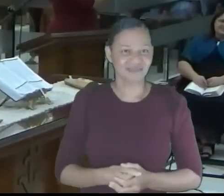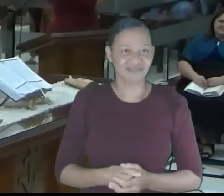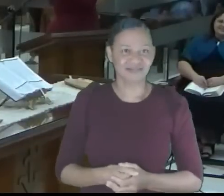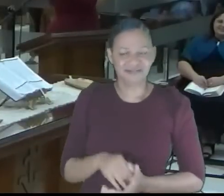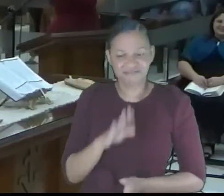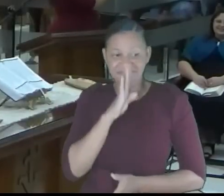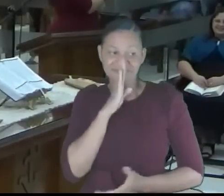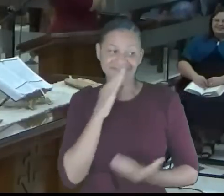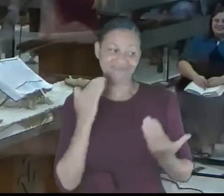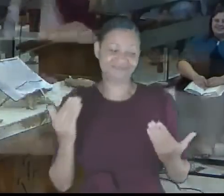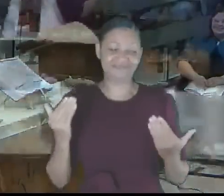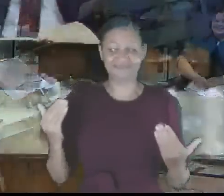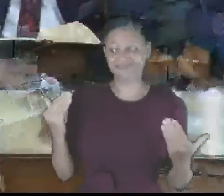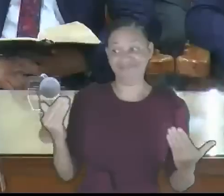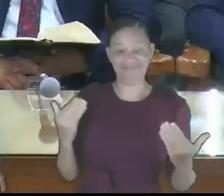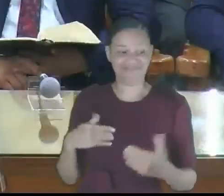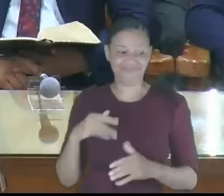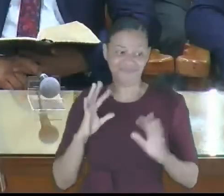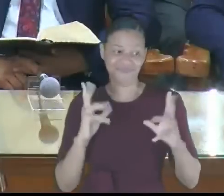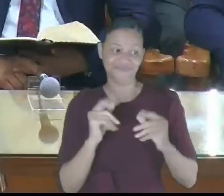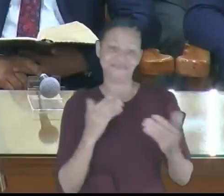tão desconfiadas, para não dizer.